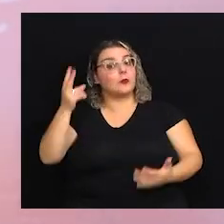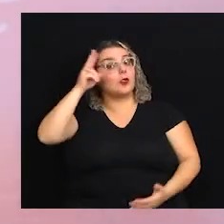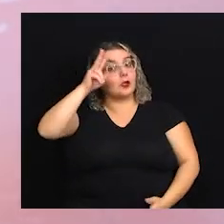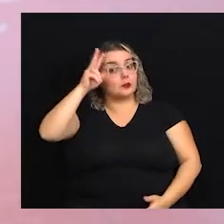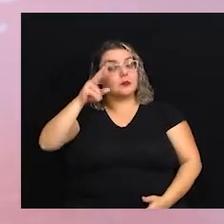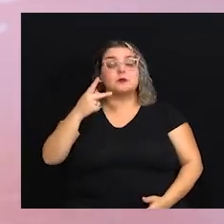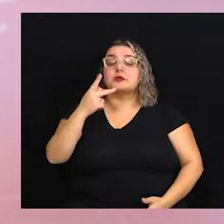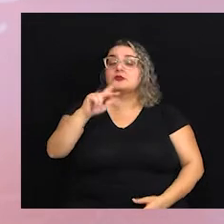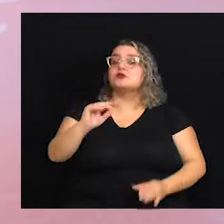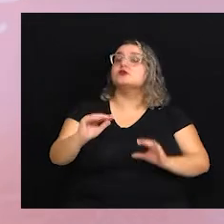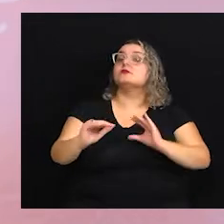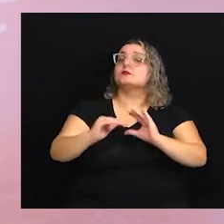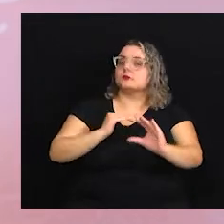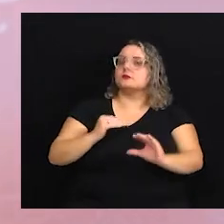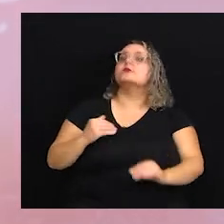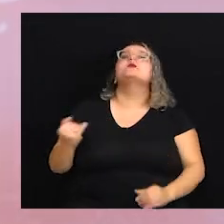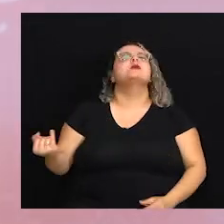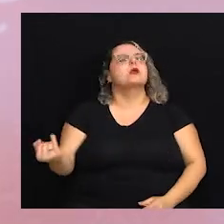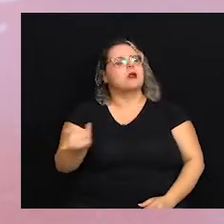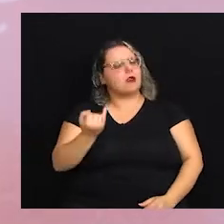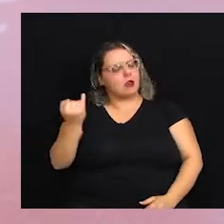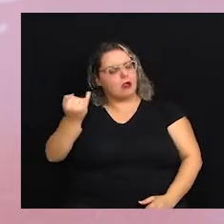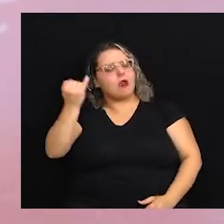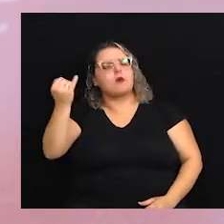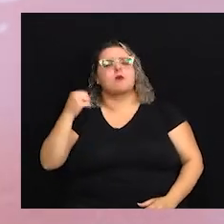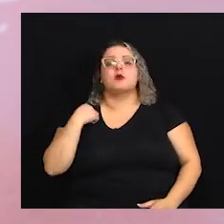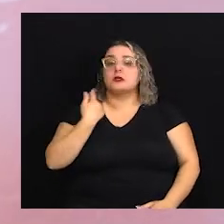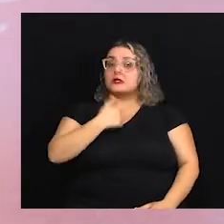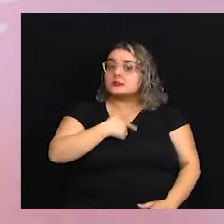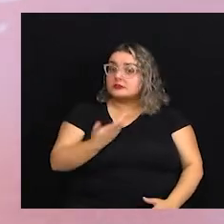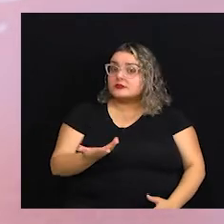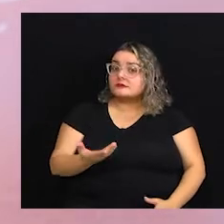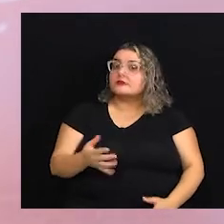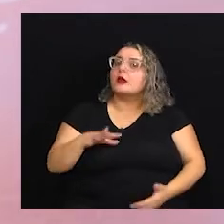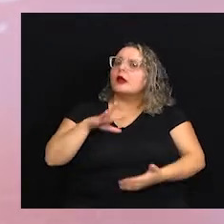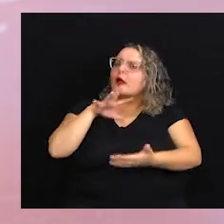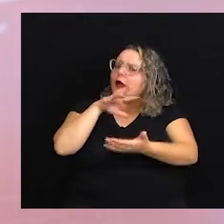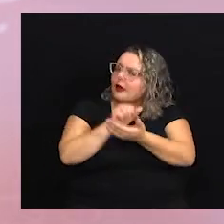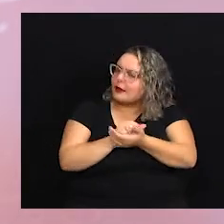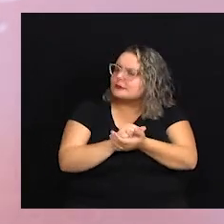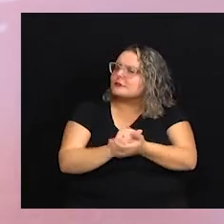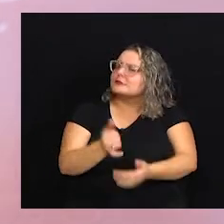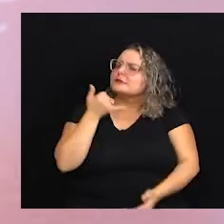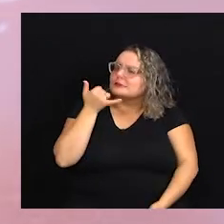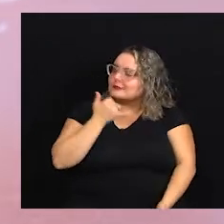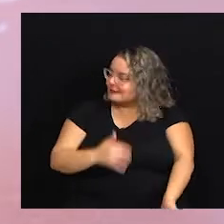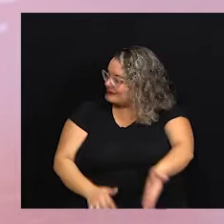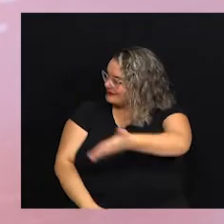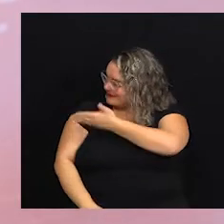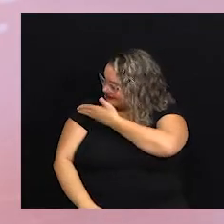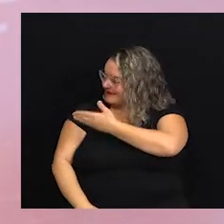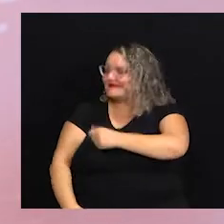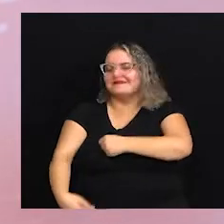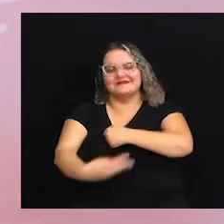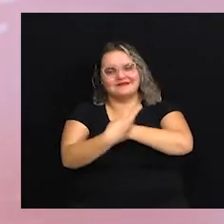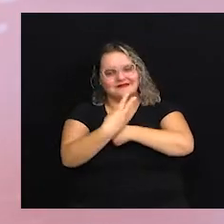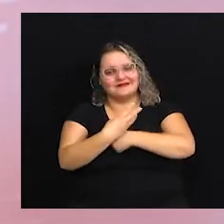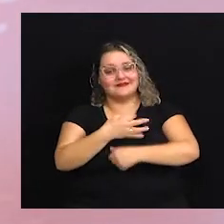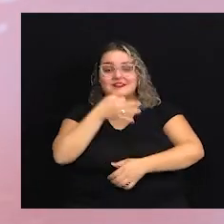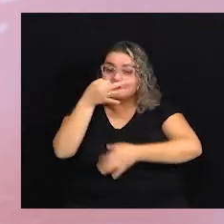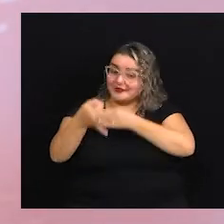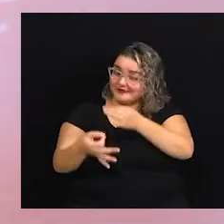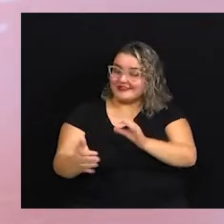E lembrando que a sua participação é sempre muito importante. Deixa anotado aí o nosso WhatsApp. E se tiver alguma sugestão, é